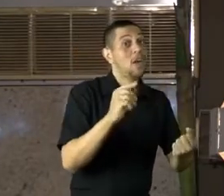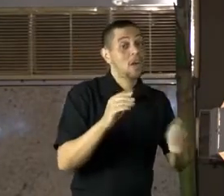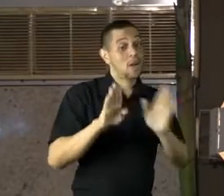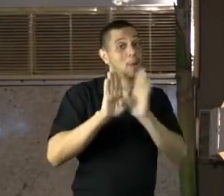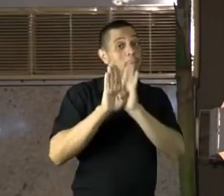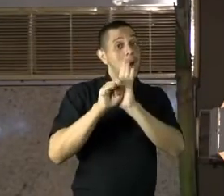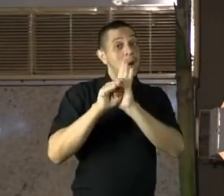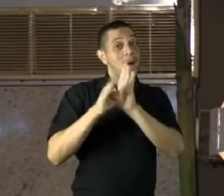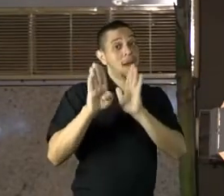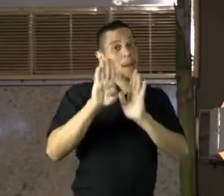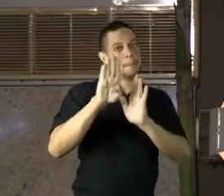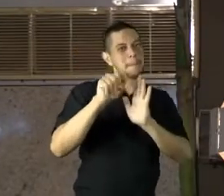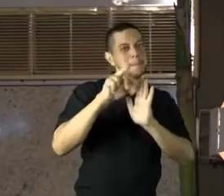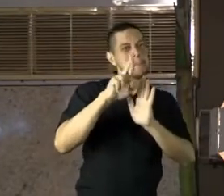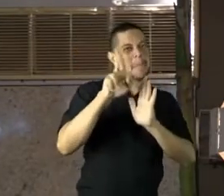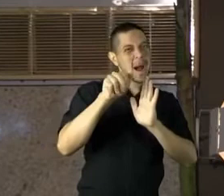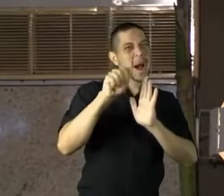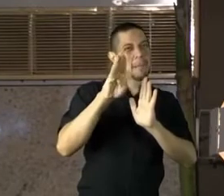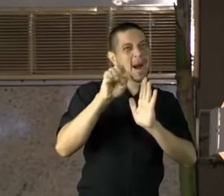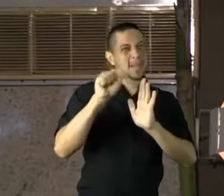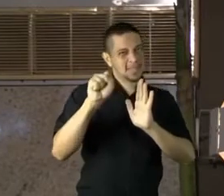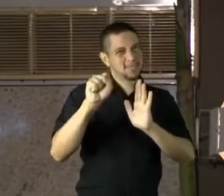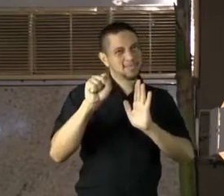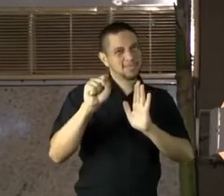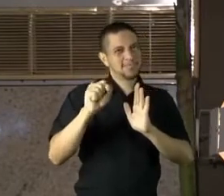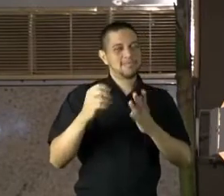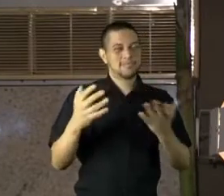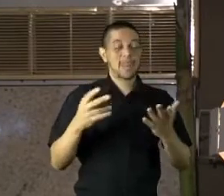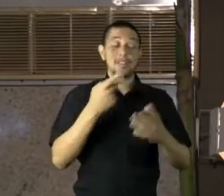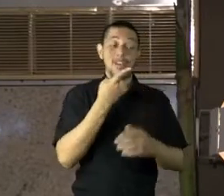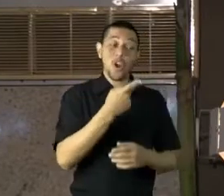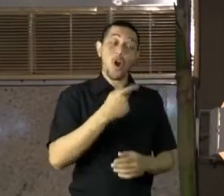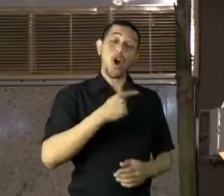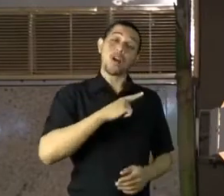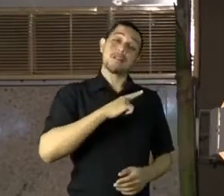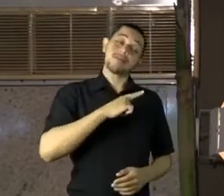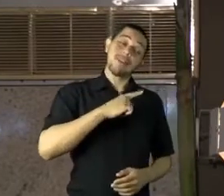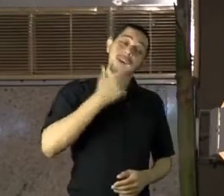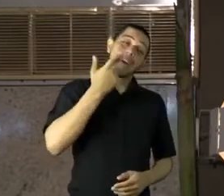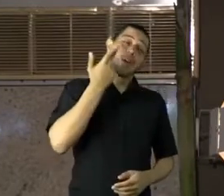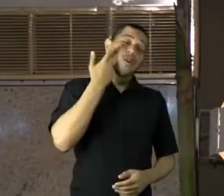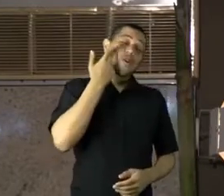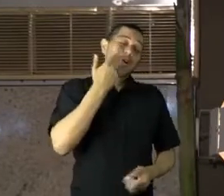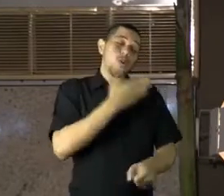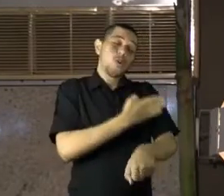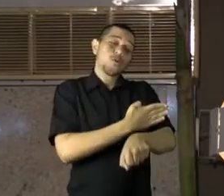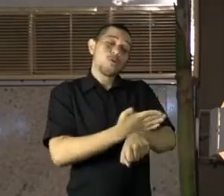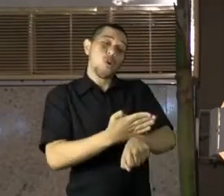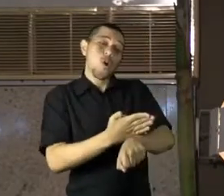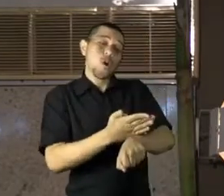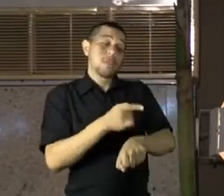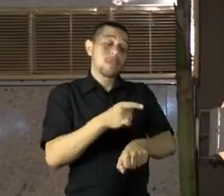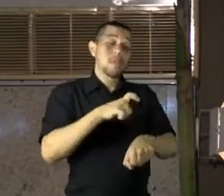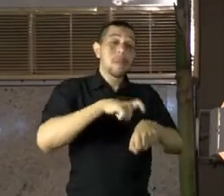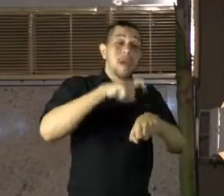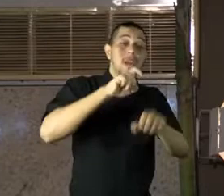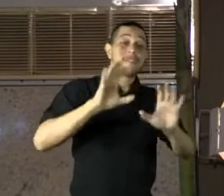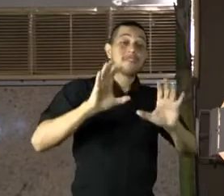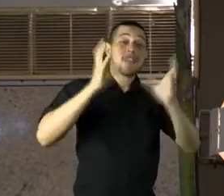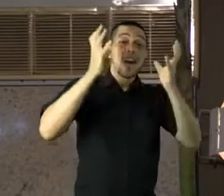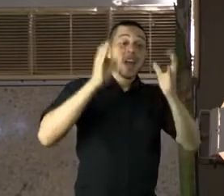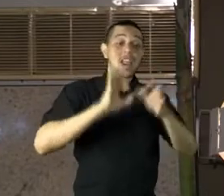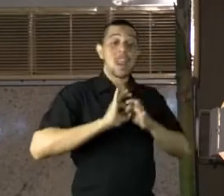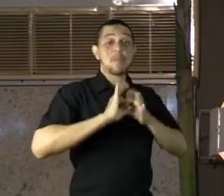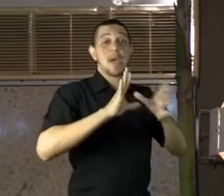troca que Ele propôs foi bom nós temos um costume de liberar um prisioneiro por ocasião da festa então quem